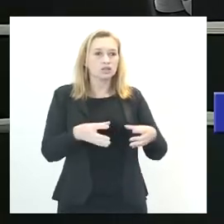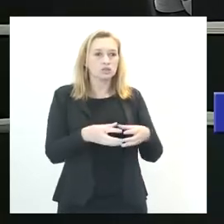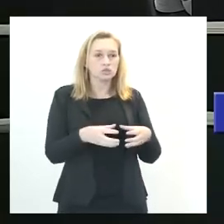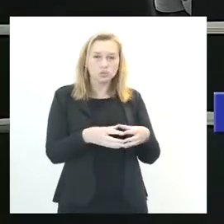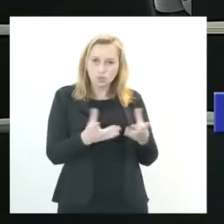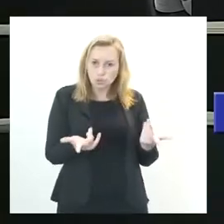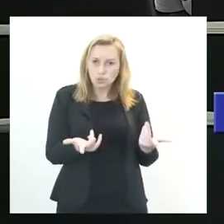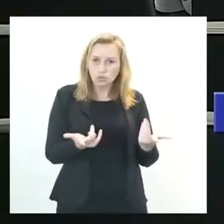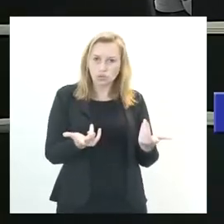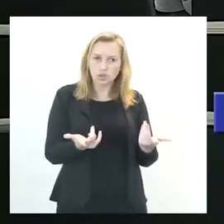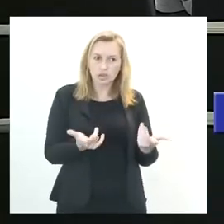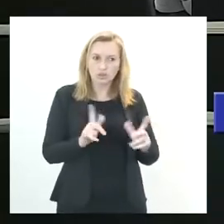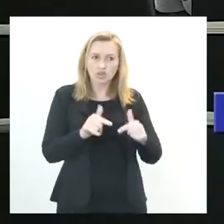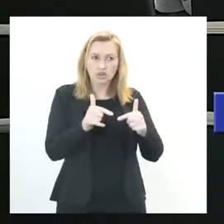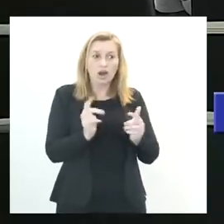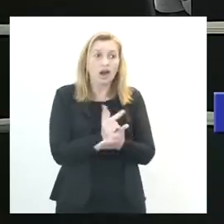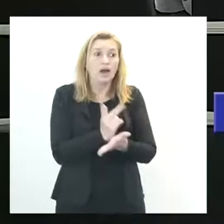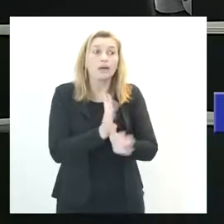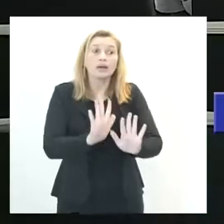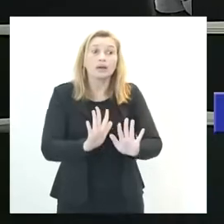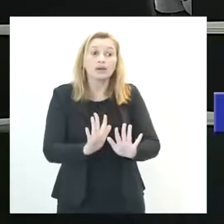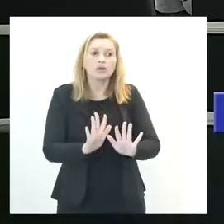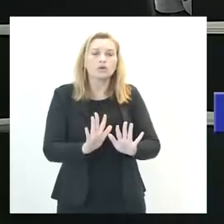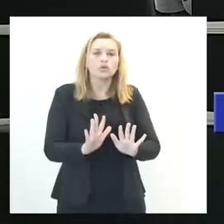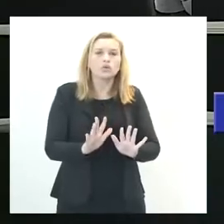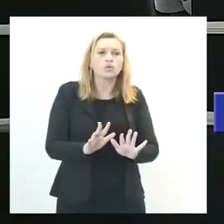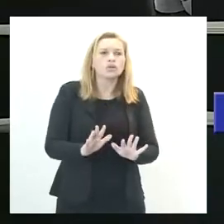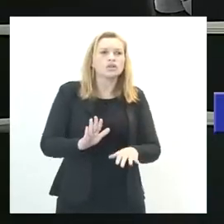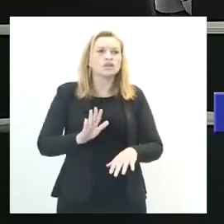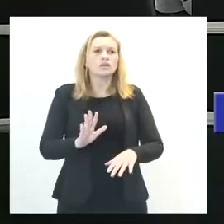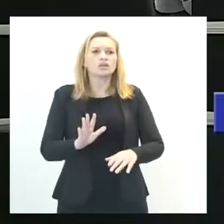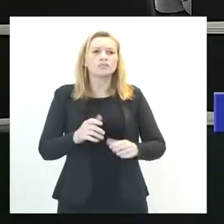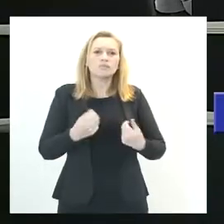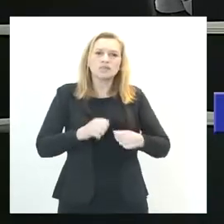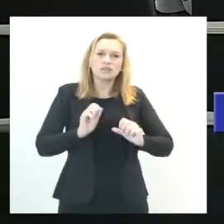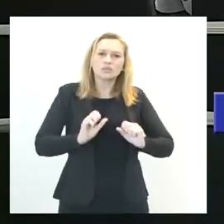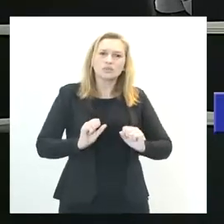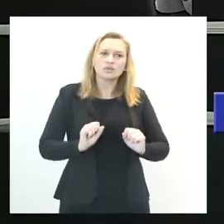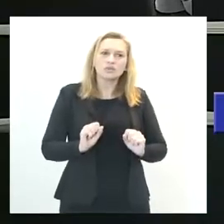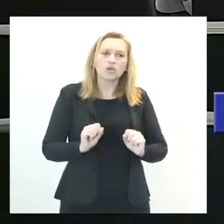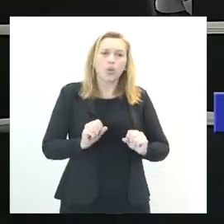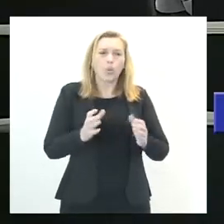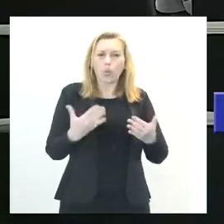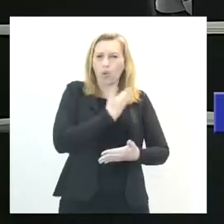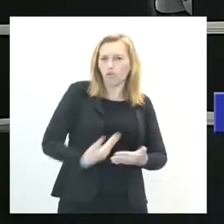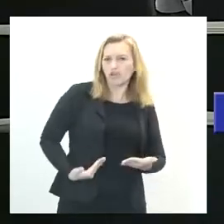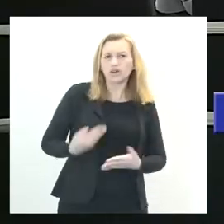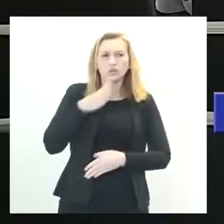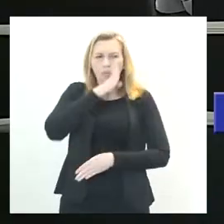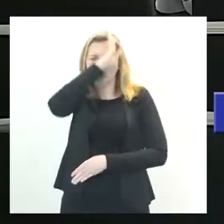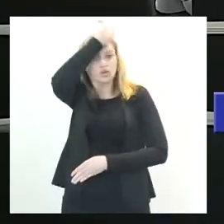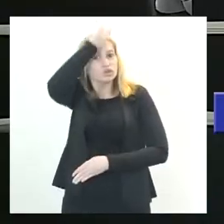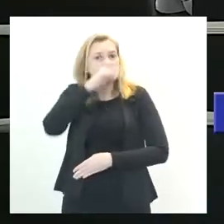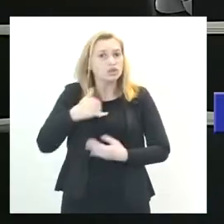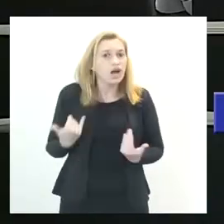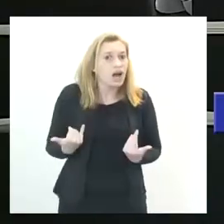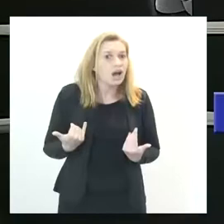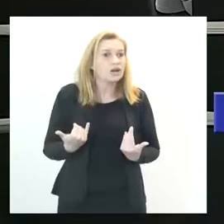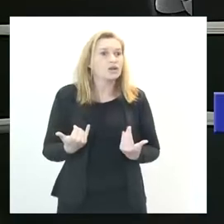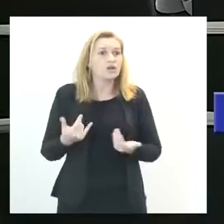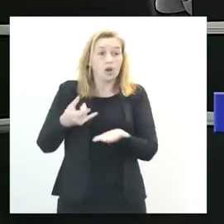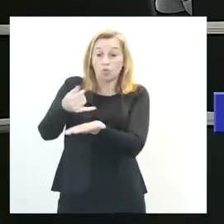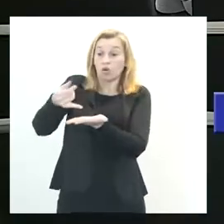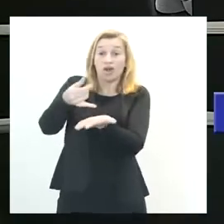sendo pensado implementadas e assim longe com muito mais Audácia porque o governo bolsonaro governo reacionário a serviço do